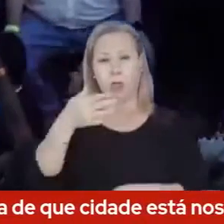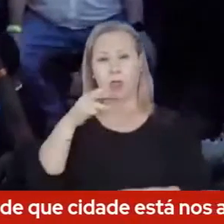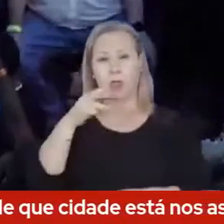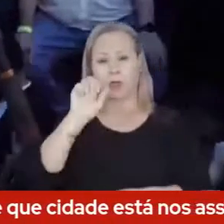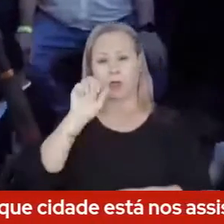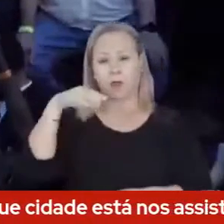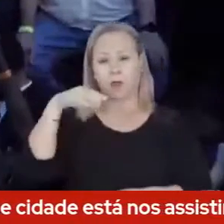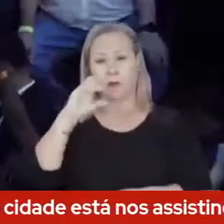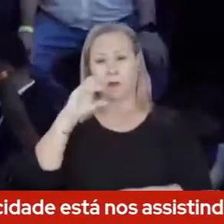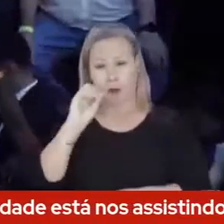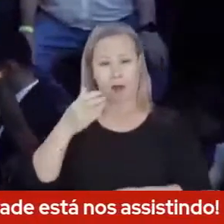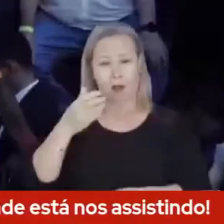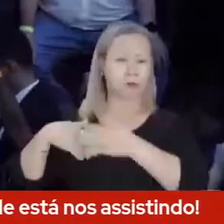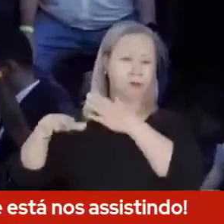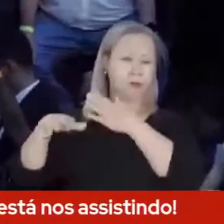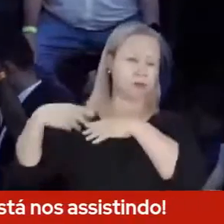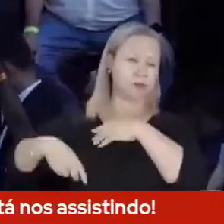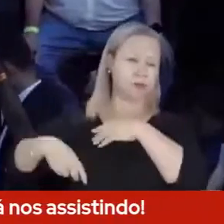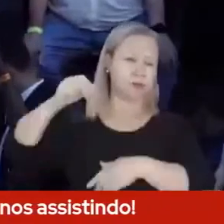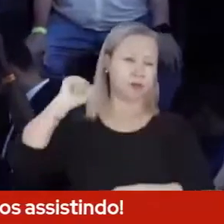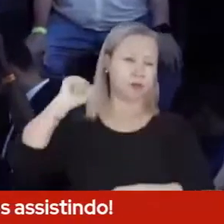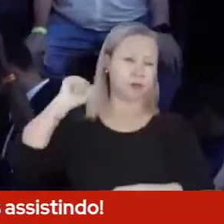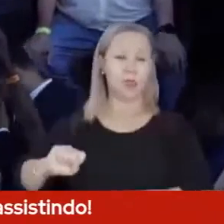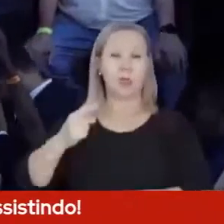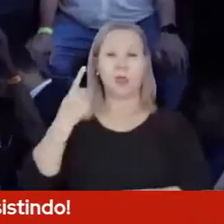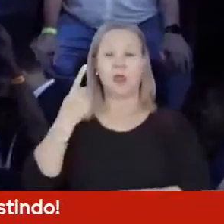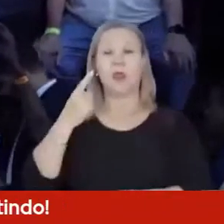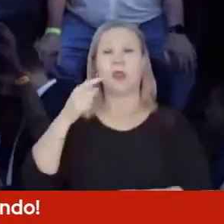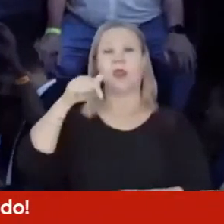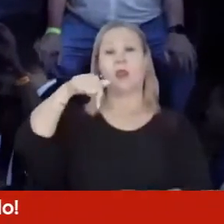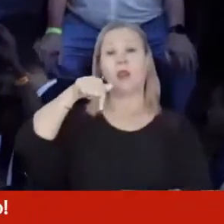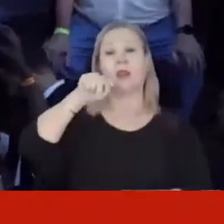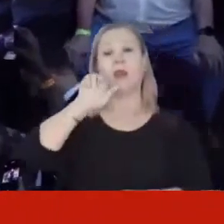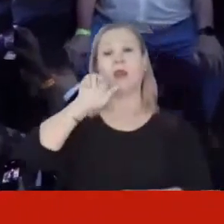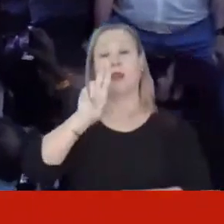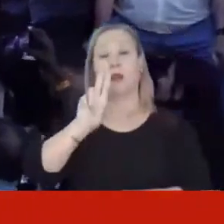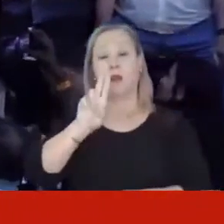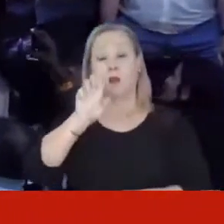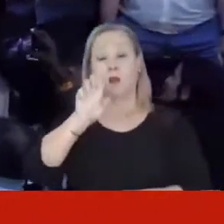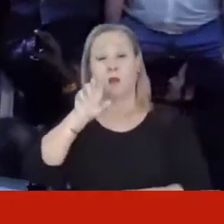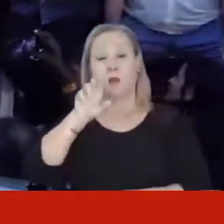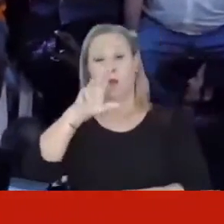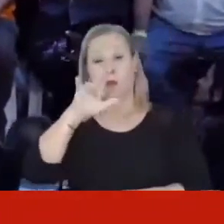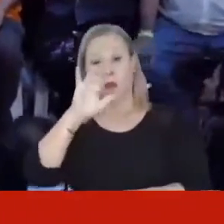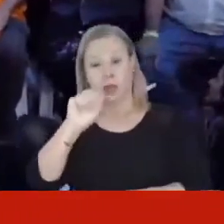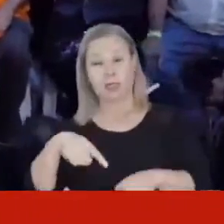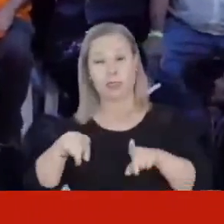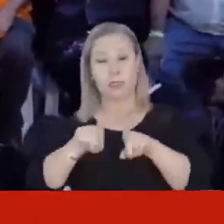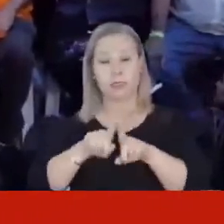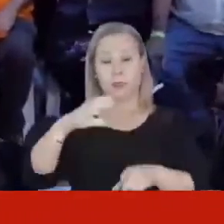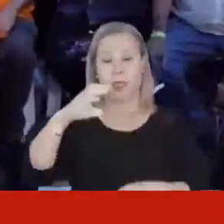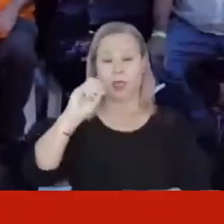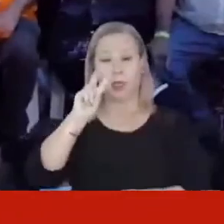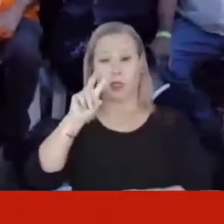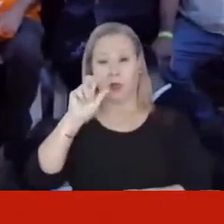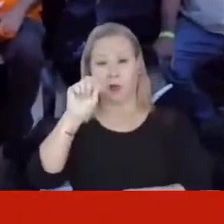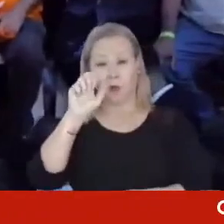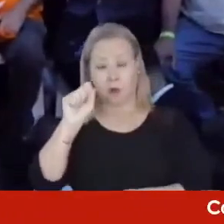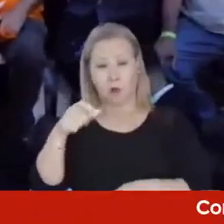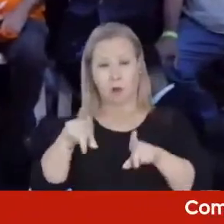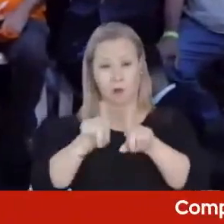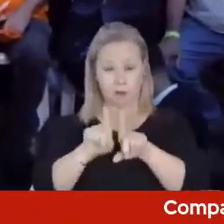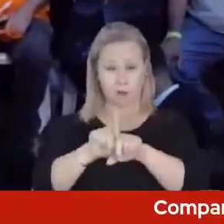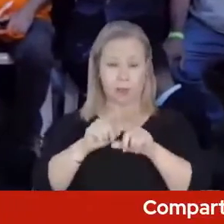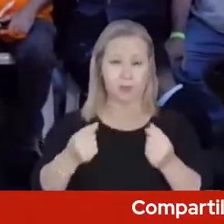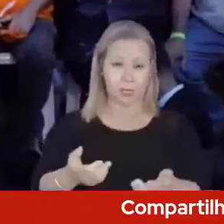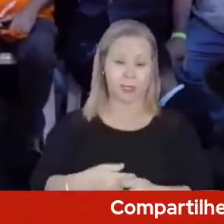companheiros como o ex-governador Cuesta, ex-governador Mário Covas, companheiros como o doutor Miguel Barraes, ex-governador de